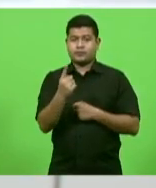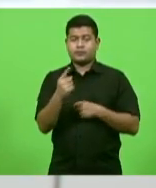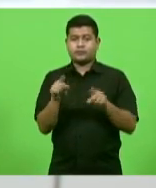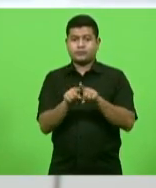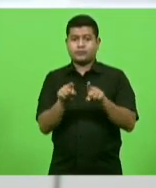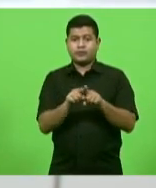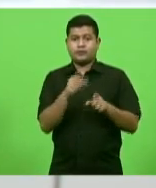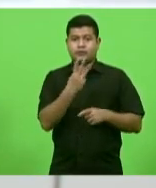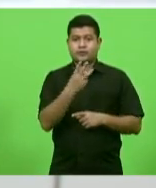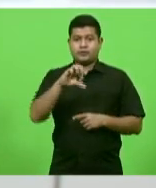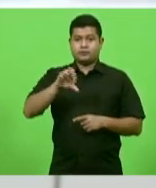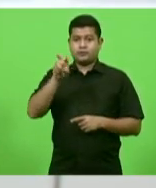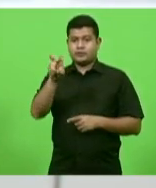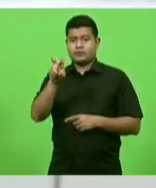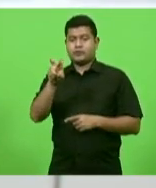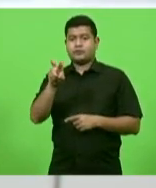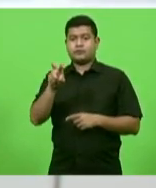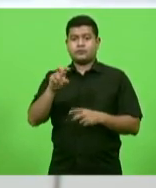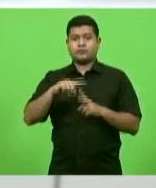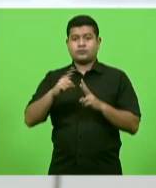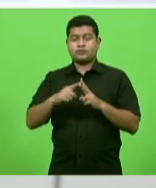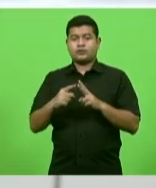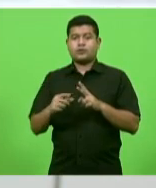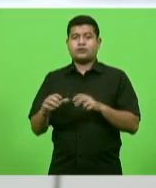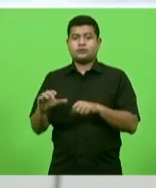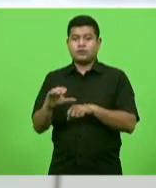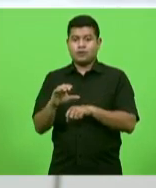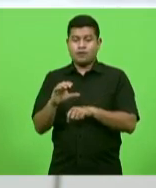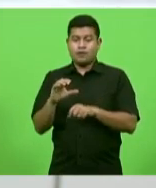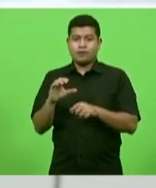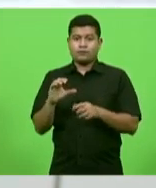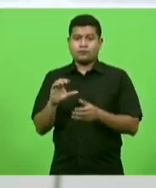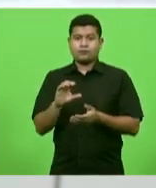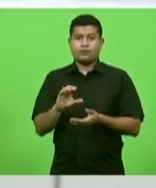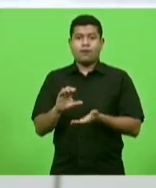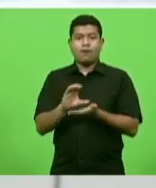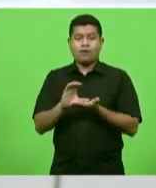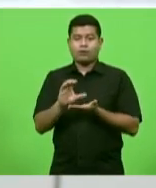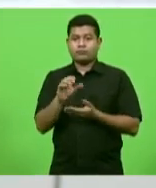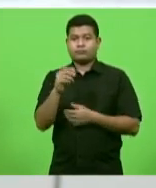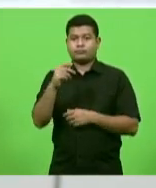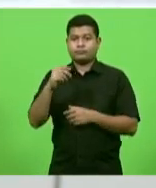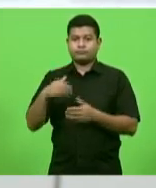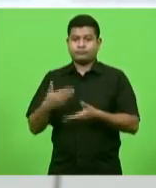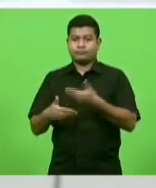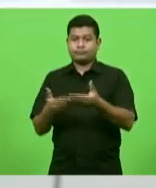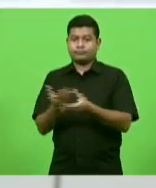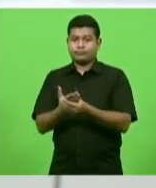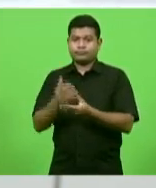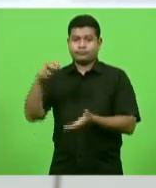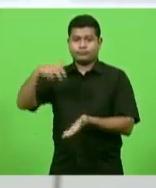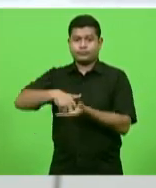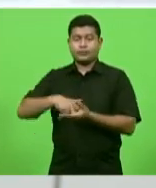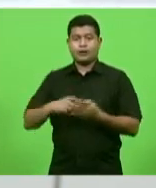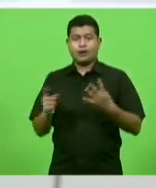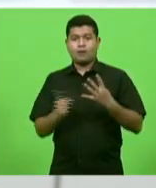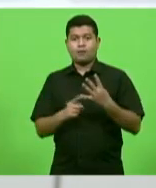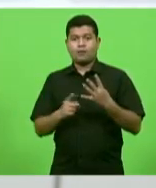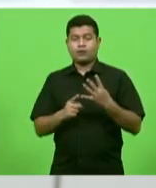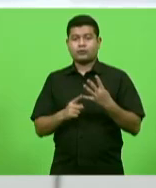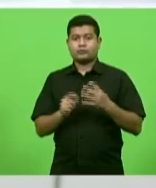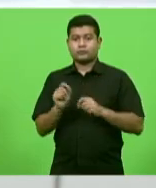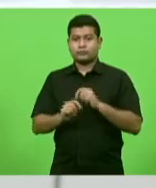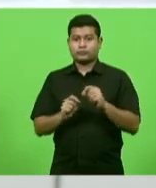em 295 ambos do Código de Processo Penal quarta infração ausência de punição